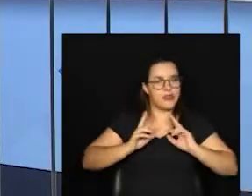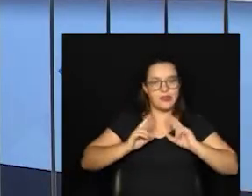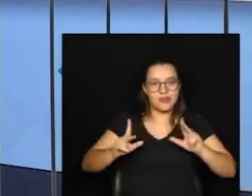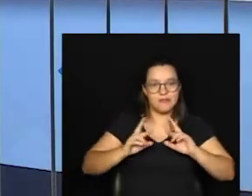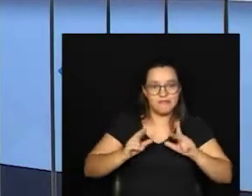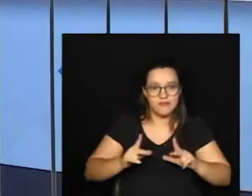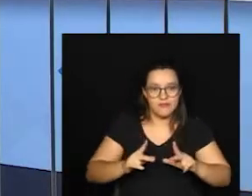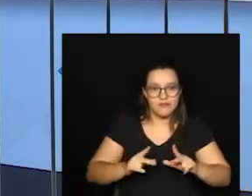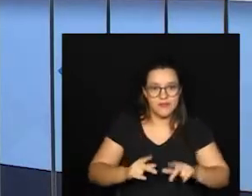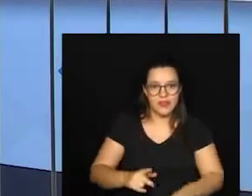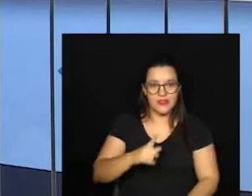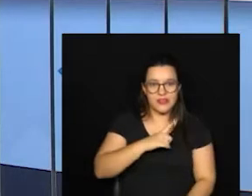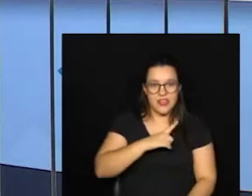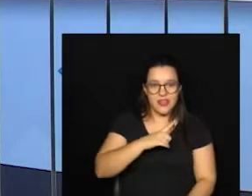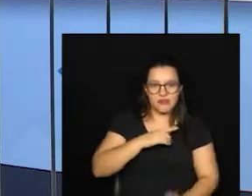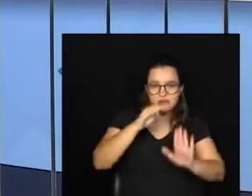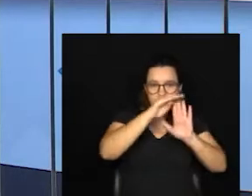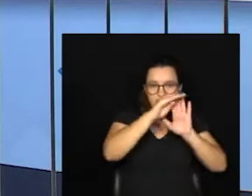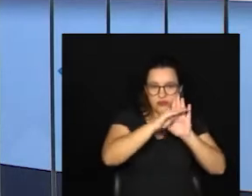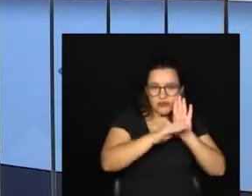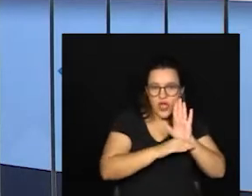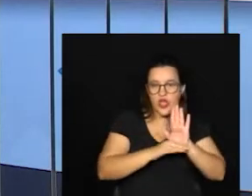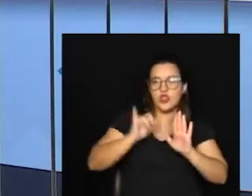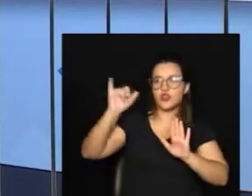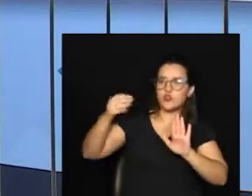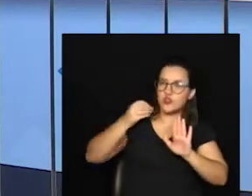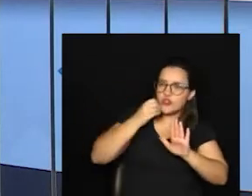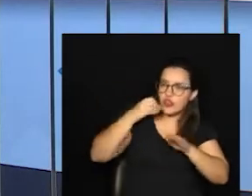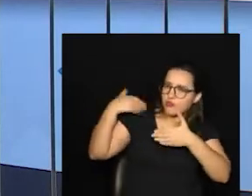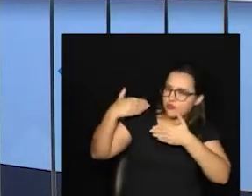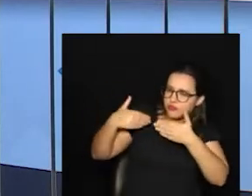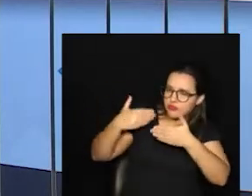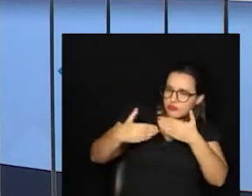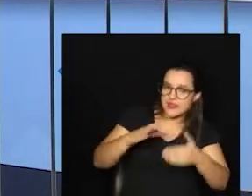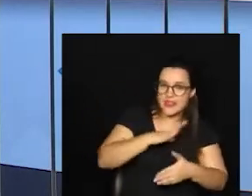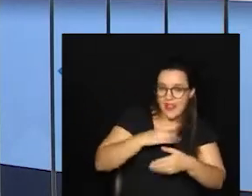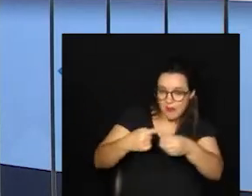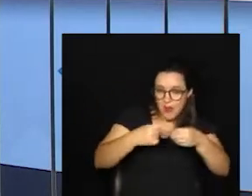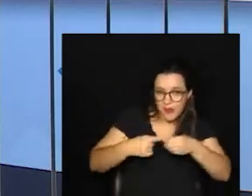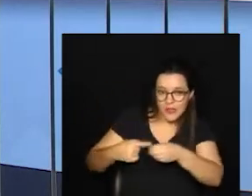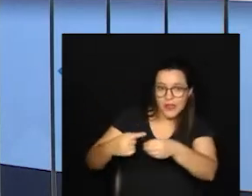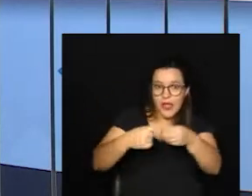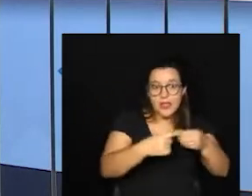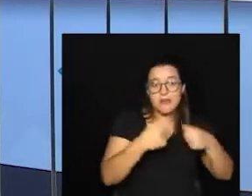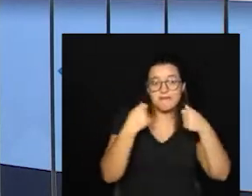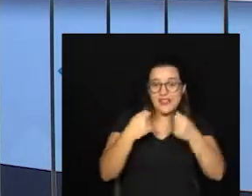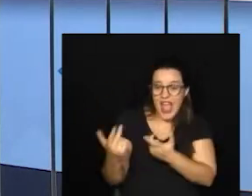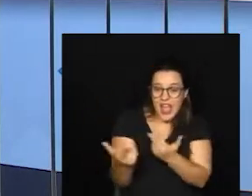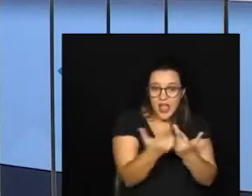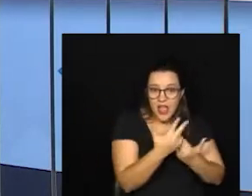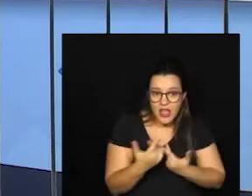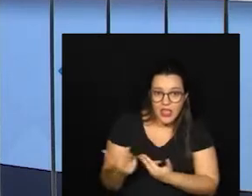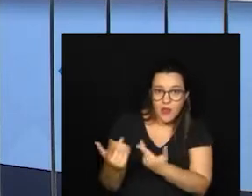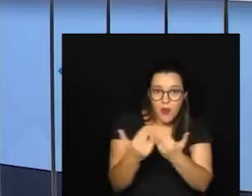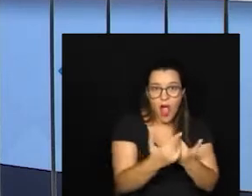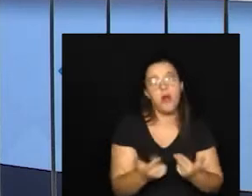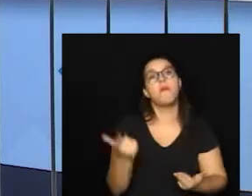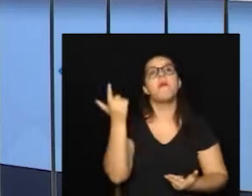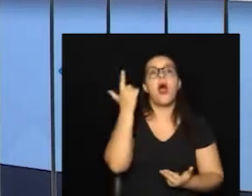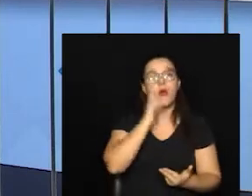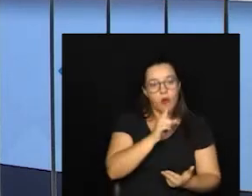cidades dessa diretoria, que vem desde Jundiaí, todas elas precisam estar na mesma fase para poder,